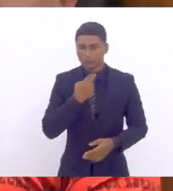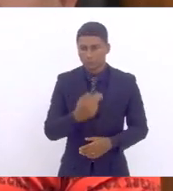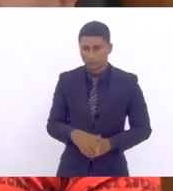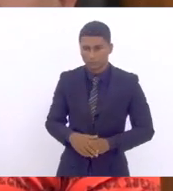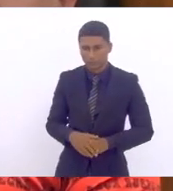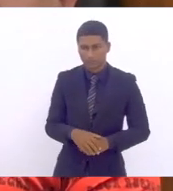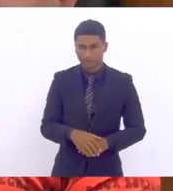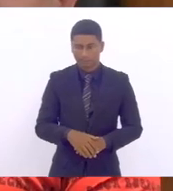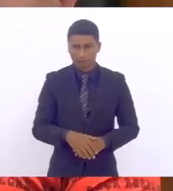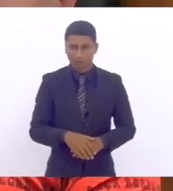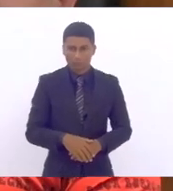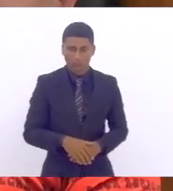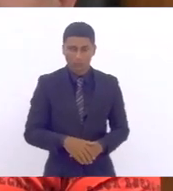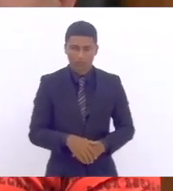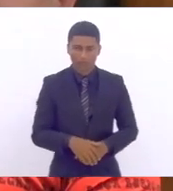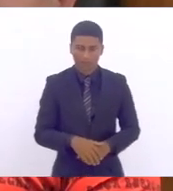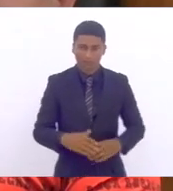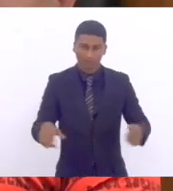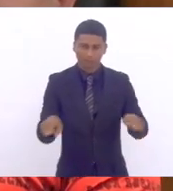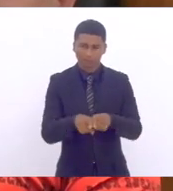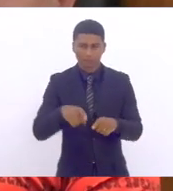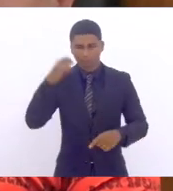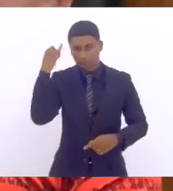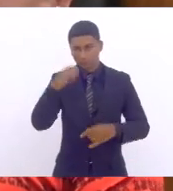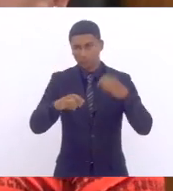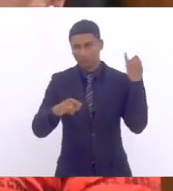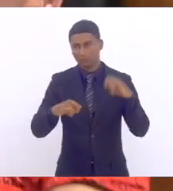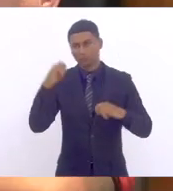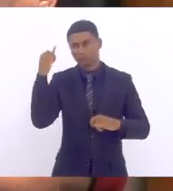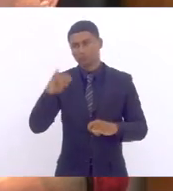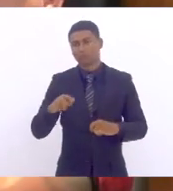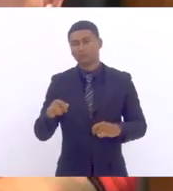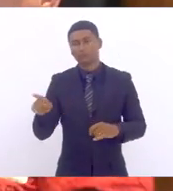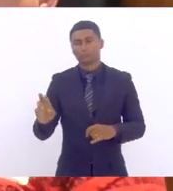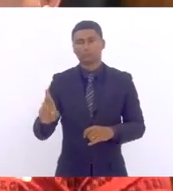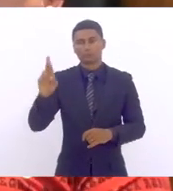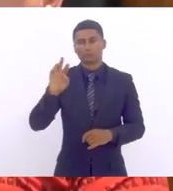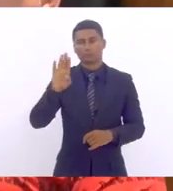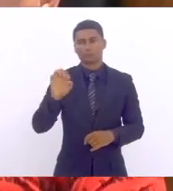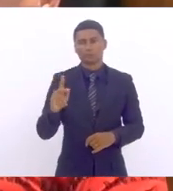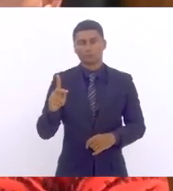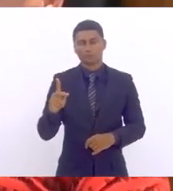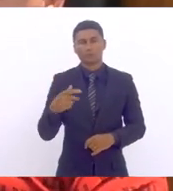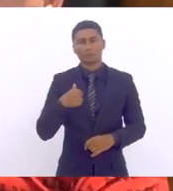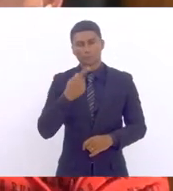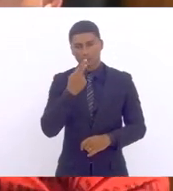Especificamente sobre o caráter preventivo citado pelo comandante do BEP, pessoa pela qual que